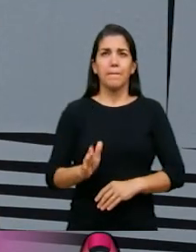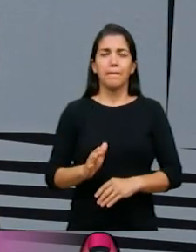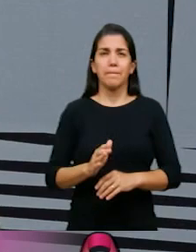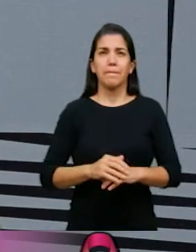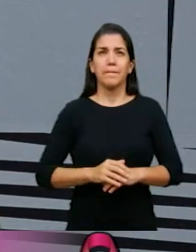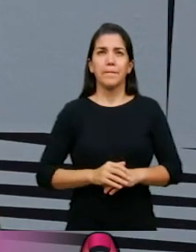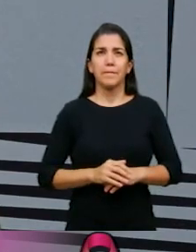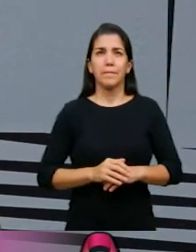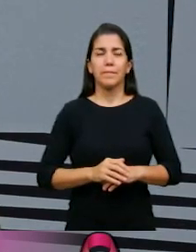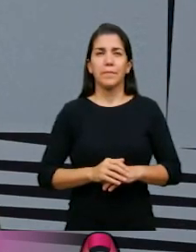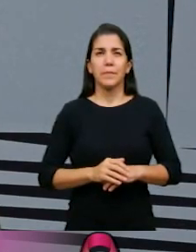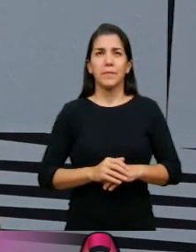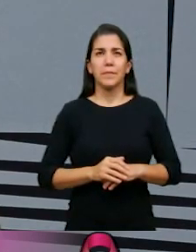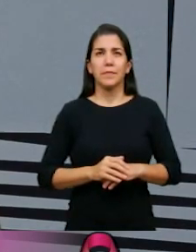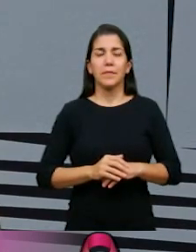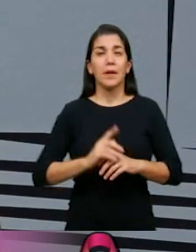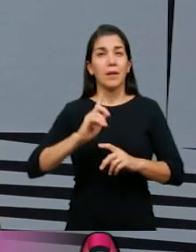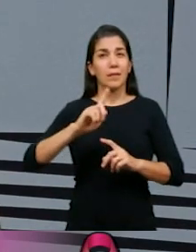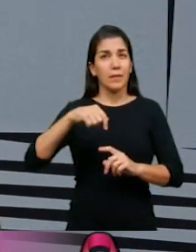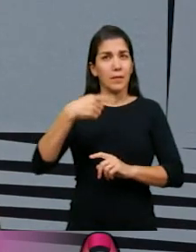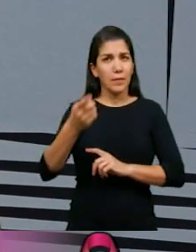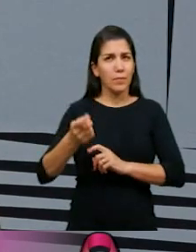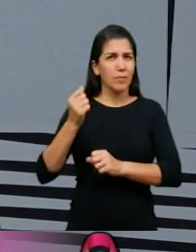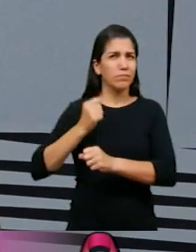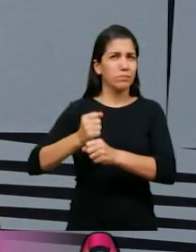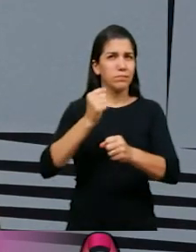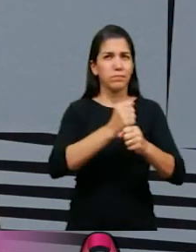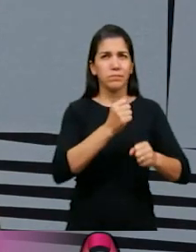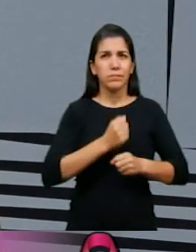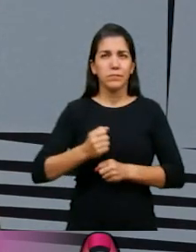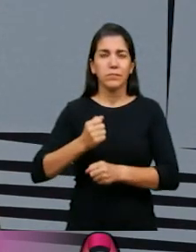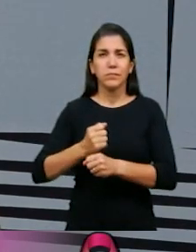nacional. Considerando que após a obra executada